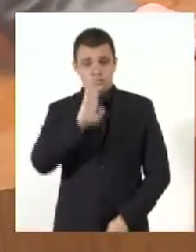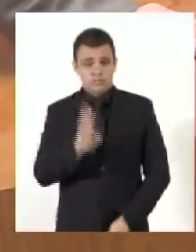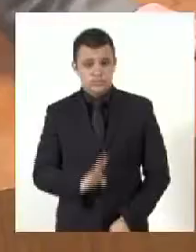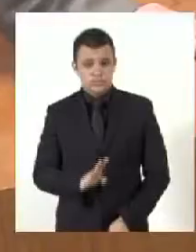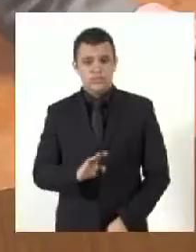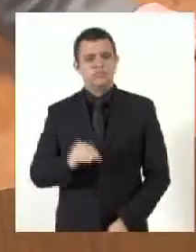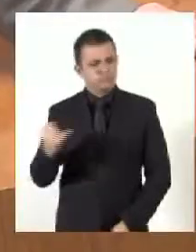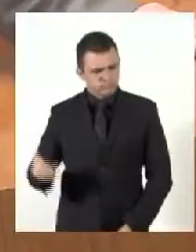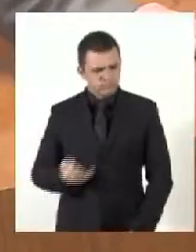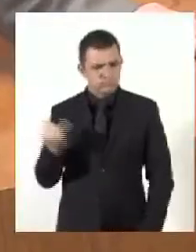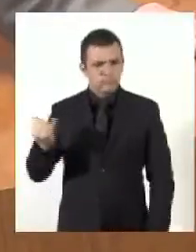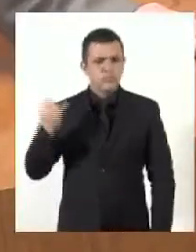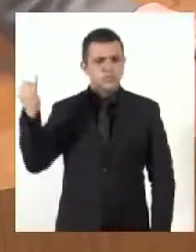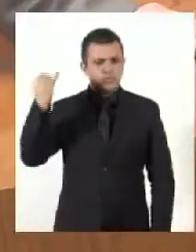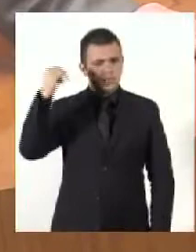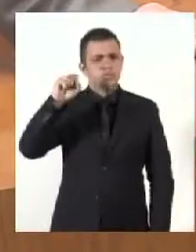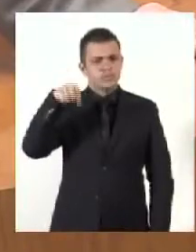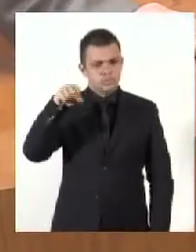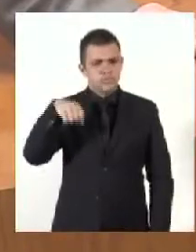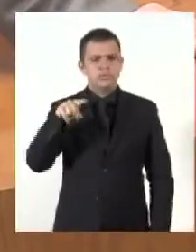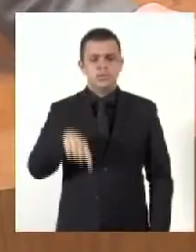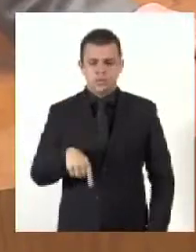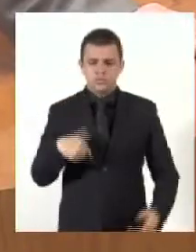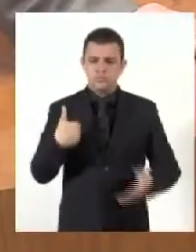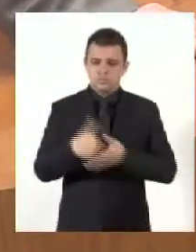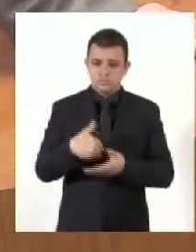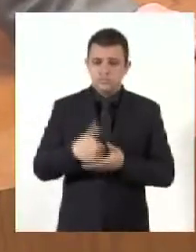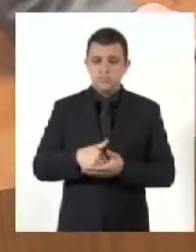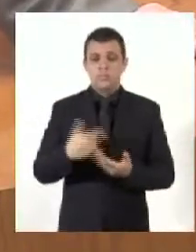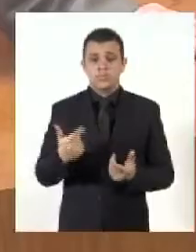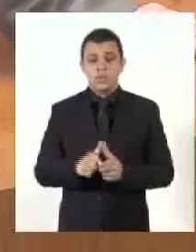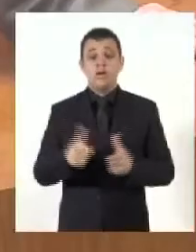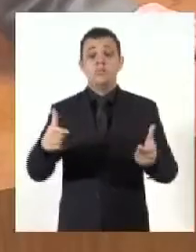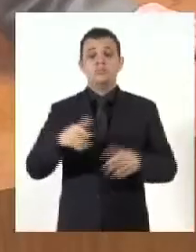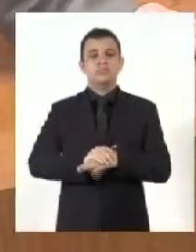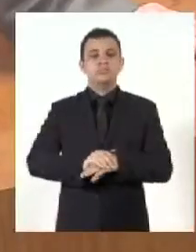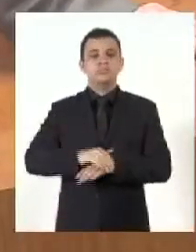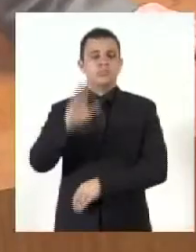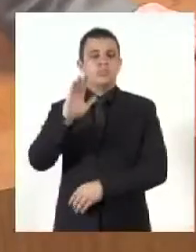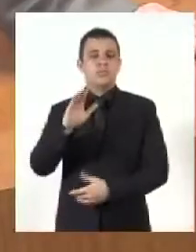e é também um dos torneios com maior receita da televisão no planeta.